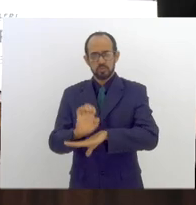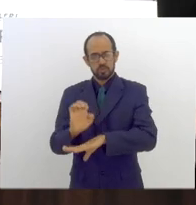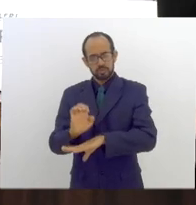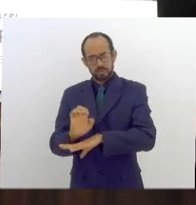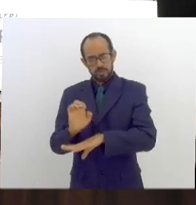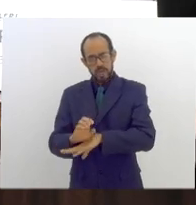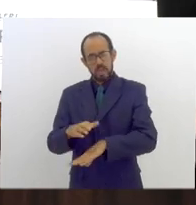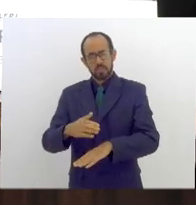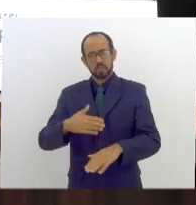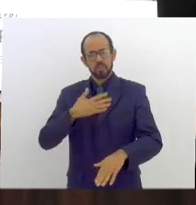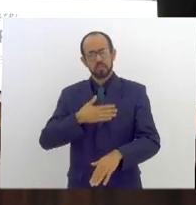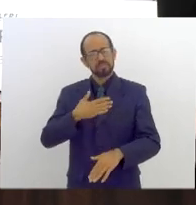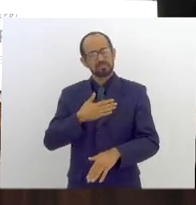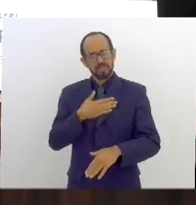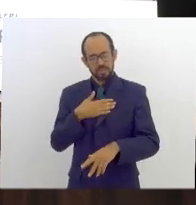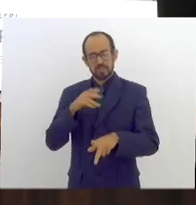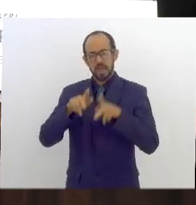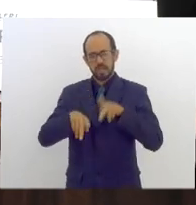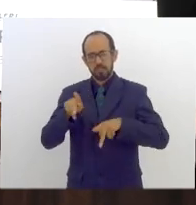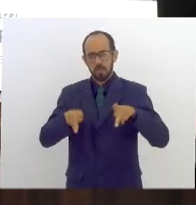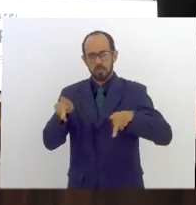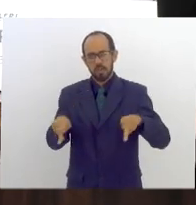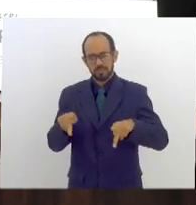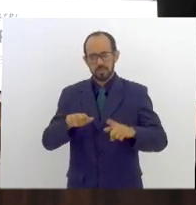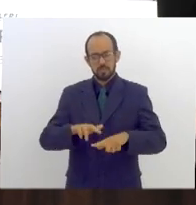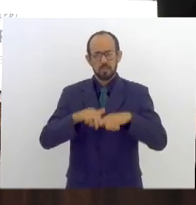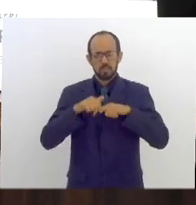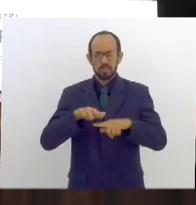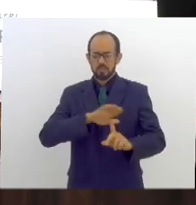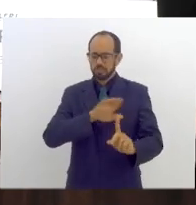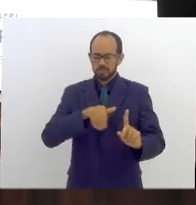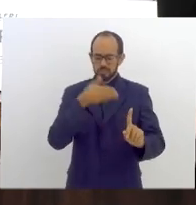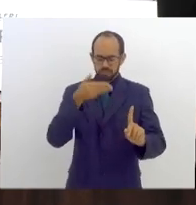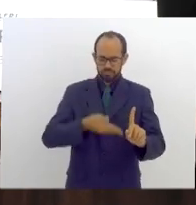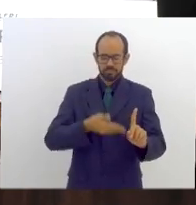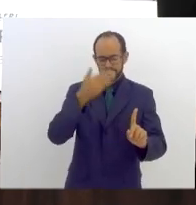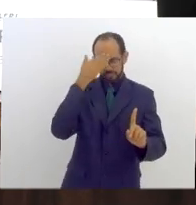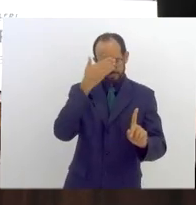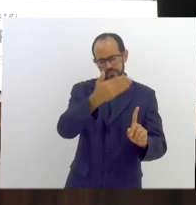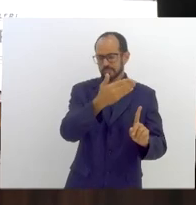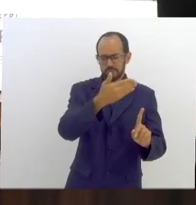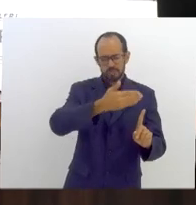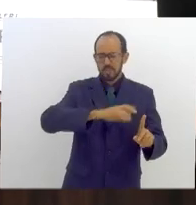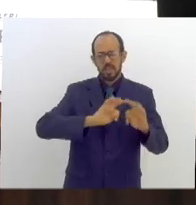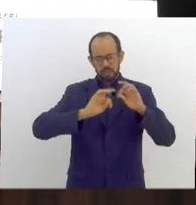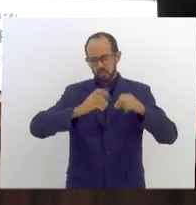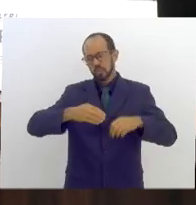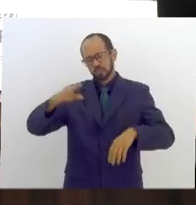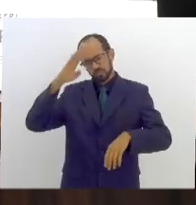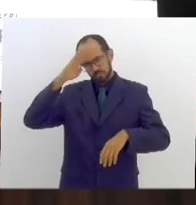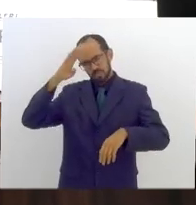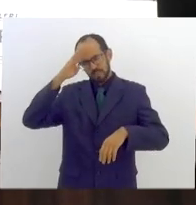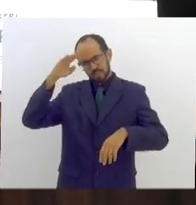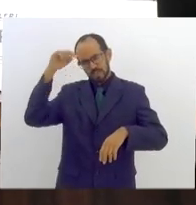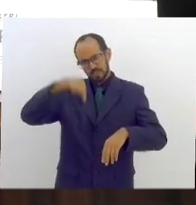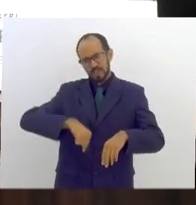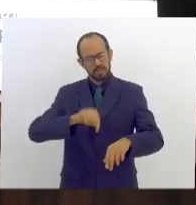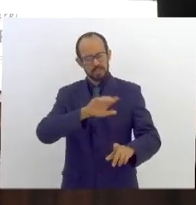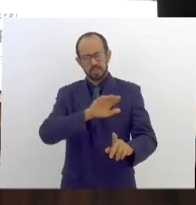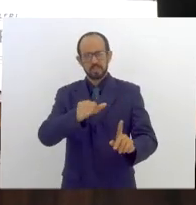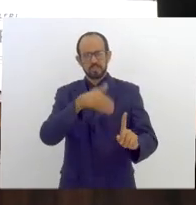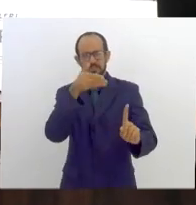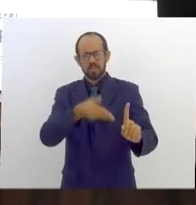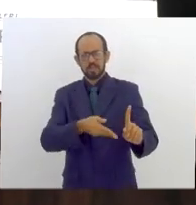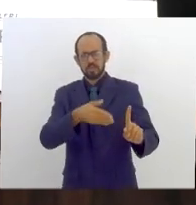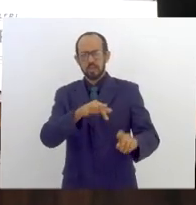da população. Portanto, prestamos aqui nossos mais sinceros agradecimentos a todos os militares homenageados, à FAB e à